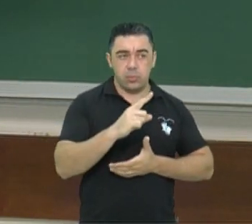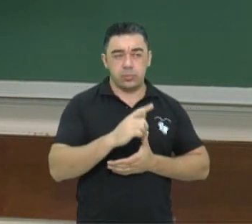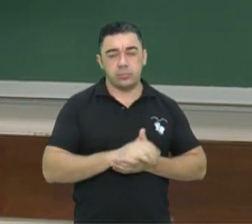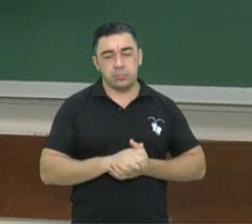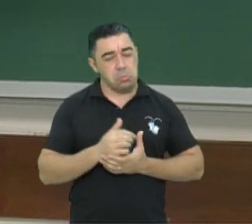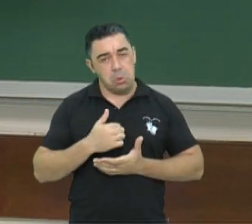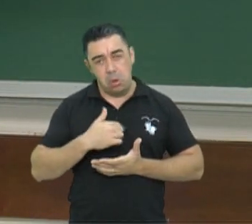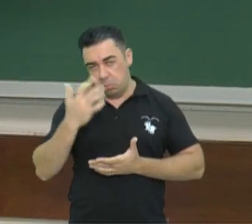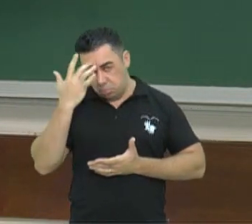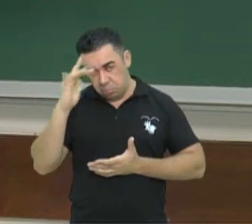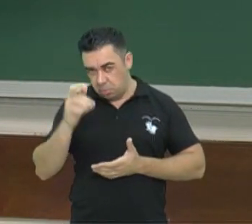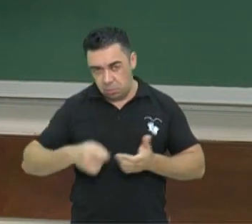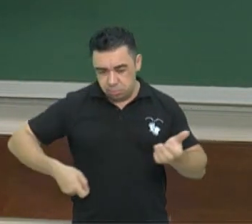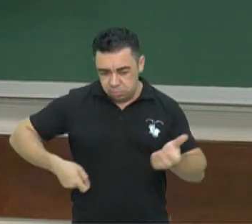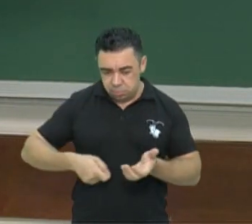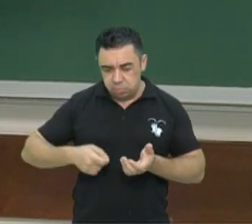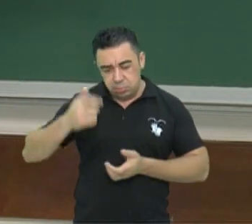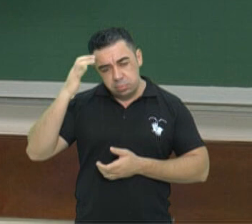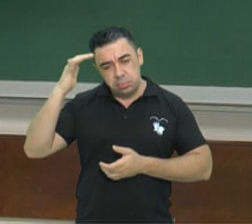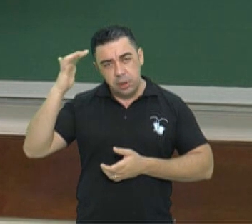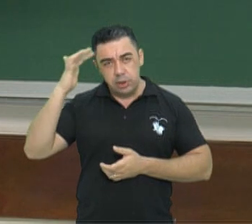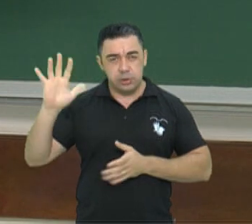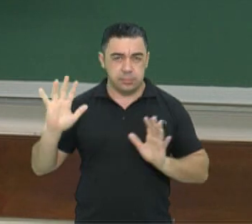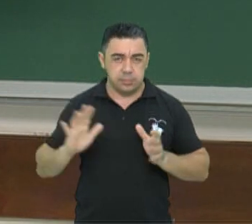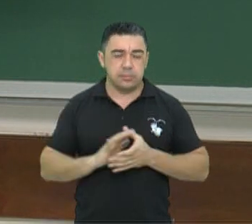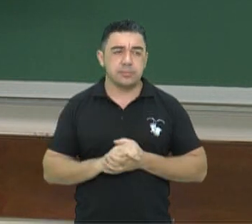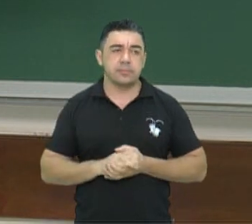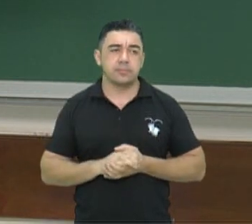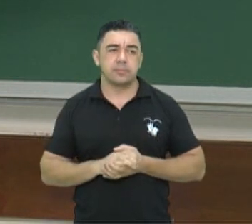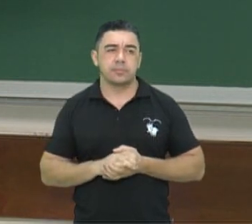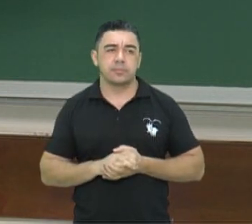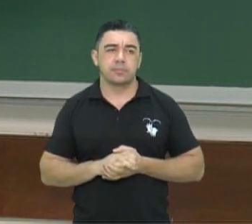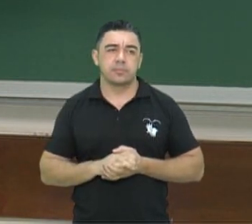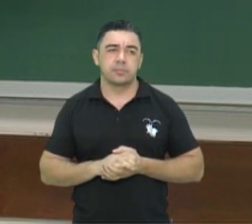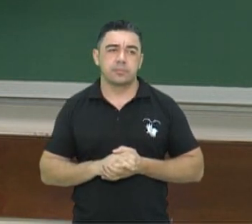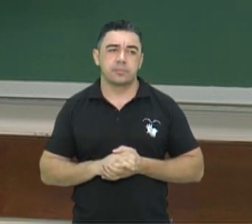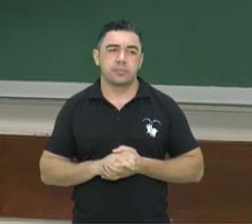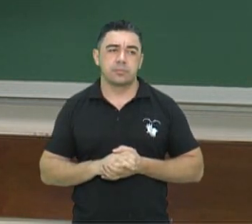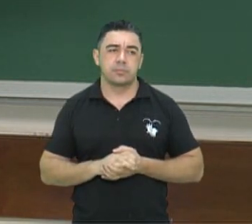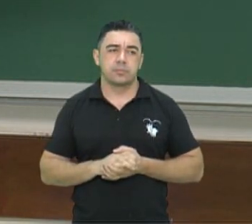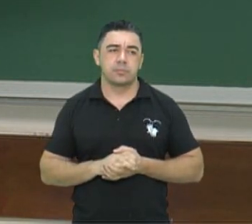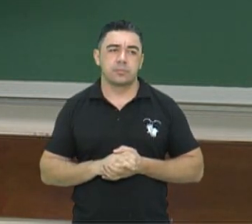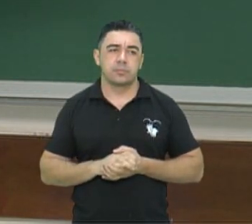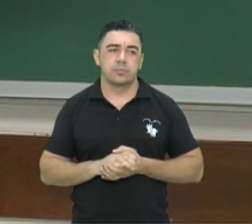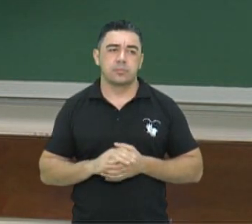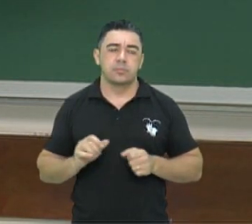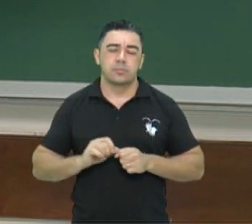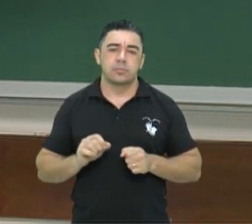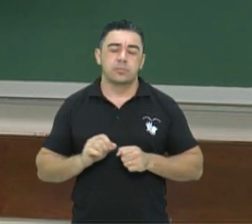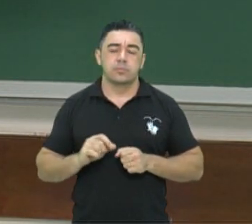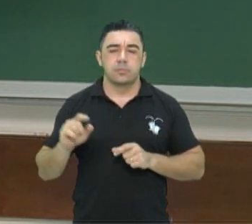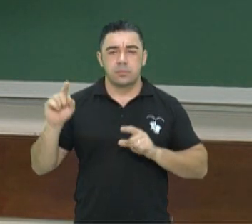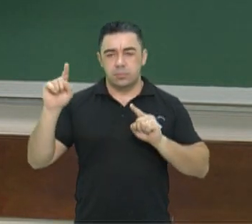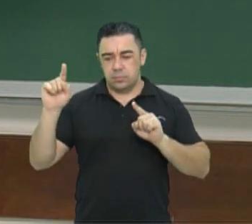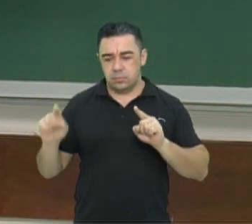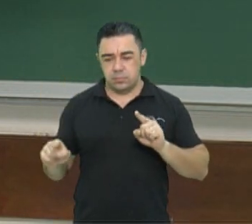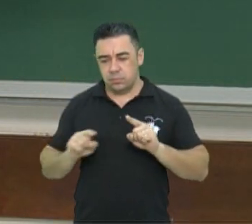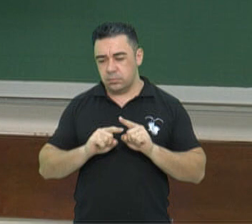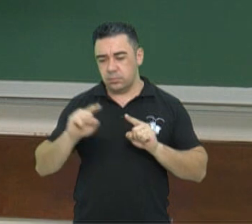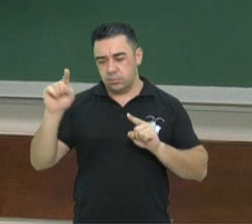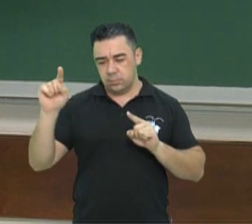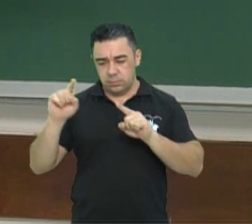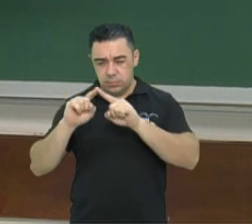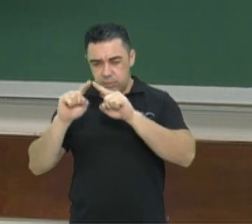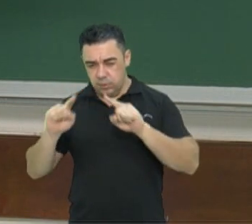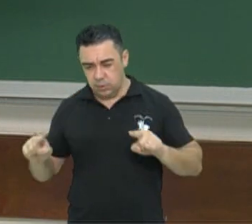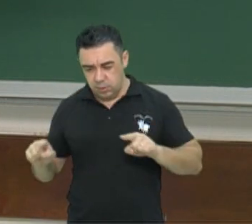não joga sinuca, mas fica imaginando a situação. Então, ele formou o quê? Ele formou dois